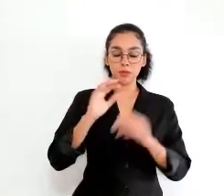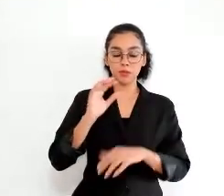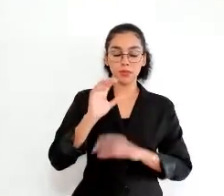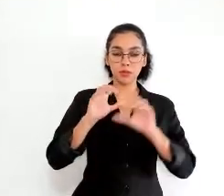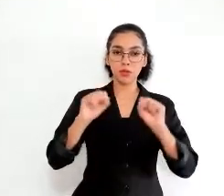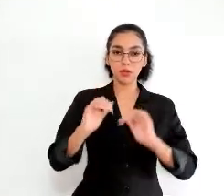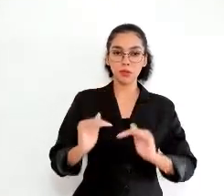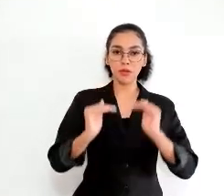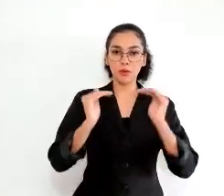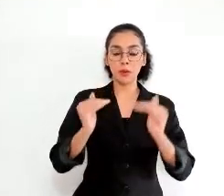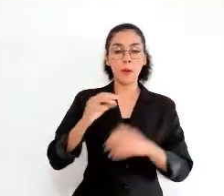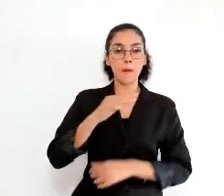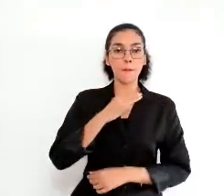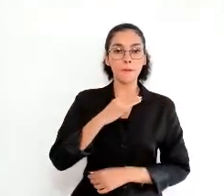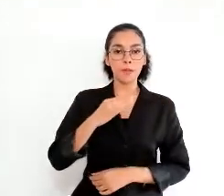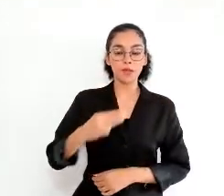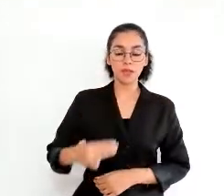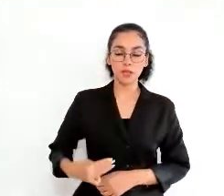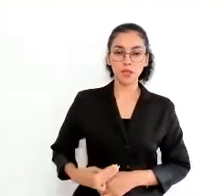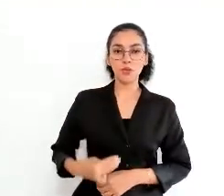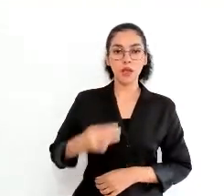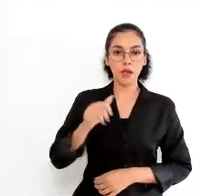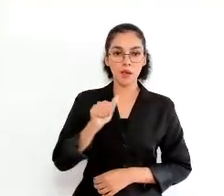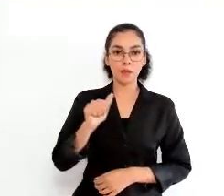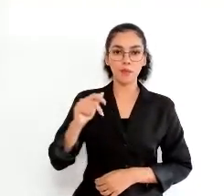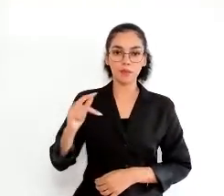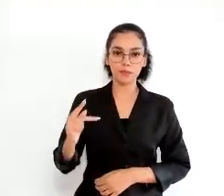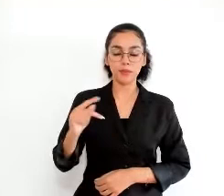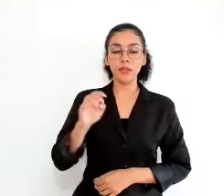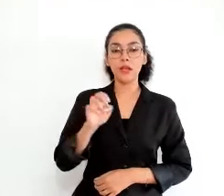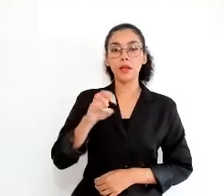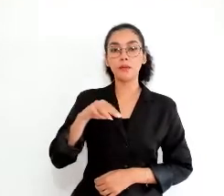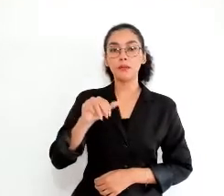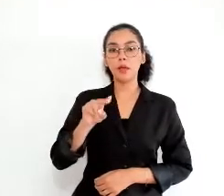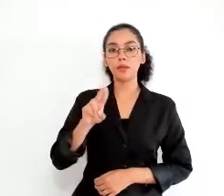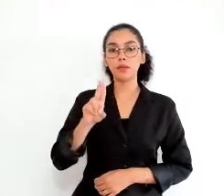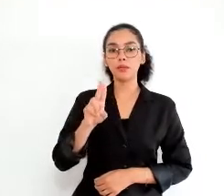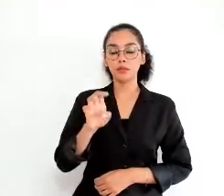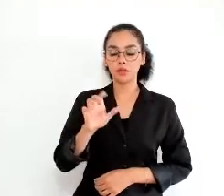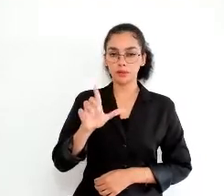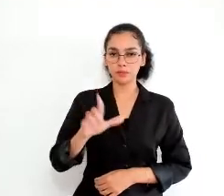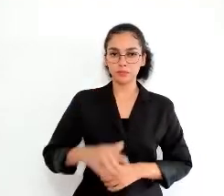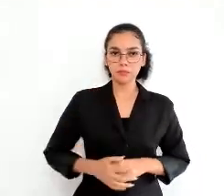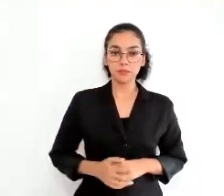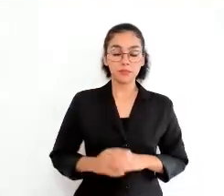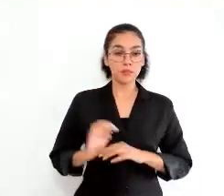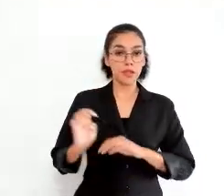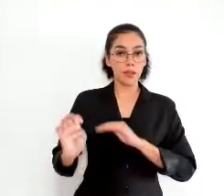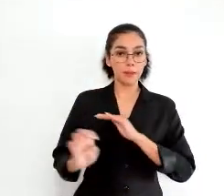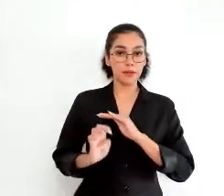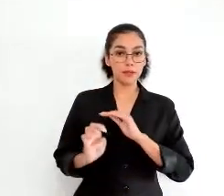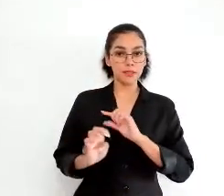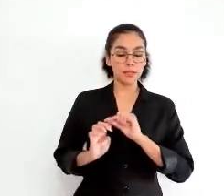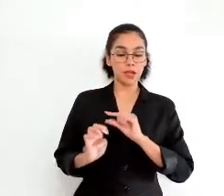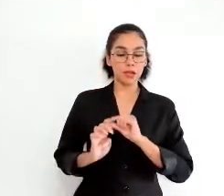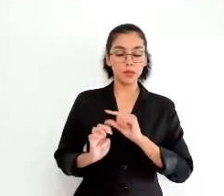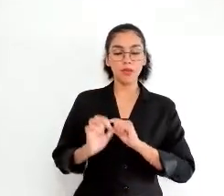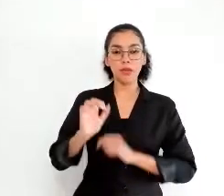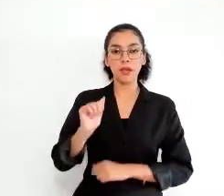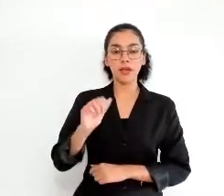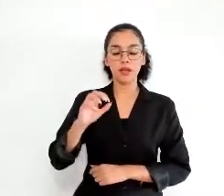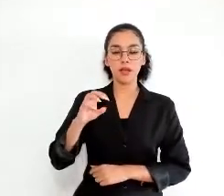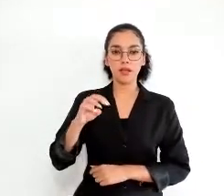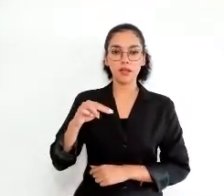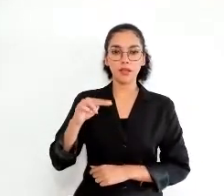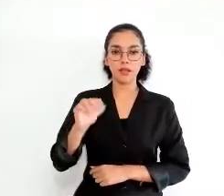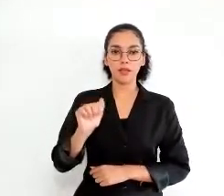de Justiça, Emanuel Pereira, empresário Arnaldo Gaspar, general de brigada Carlos